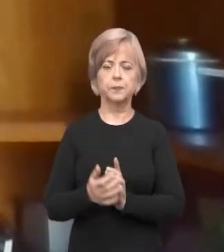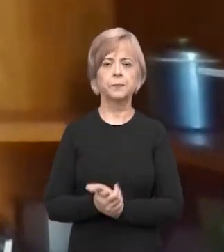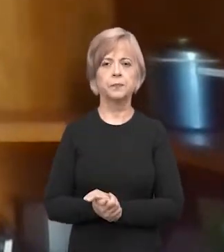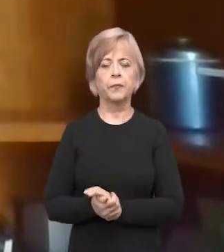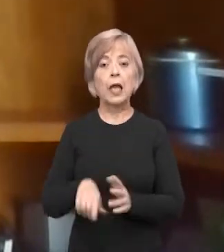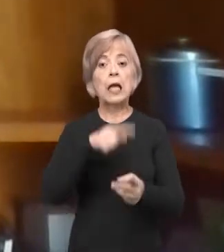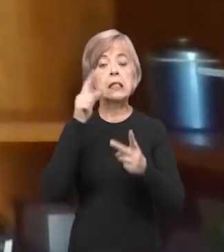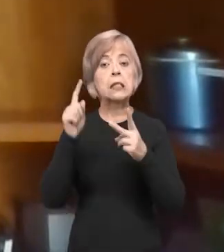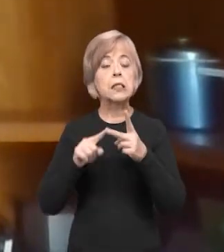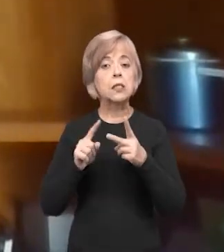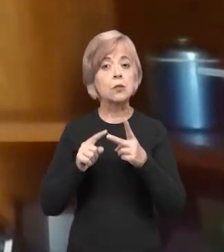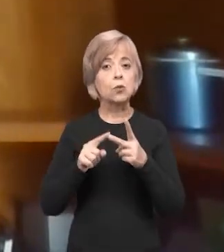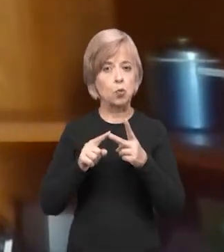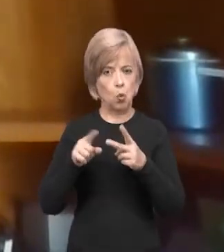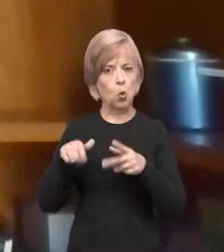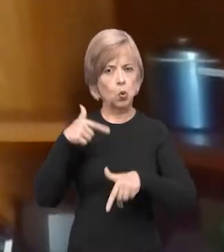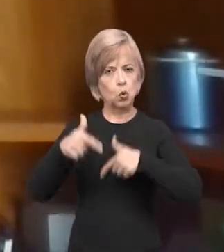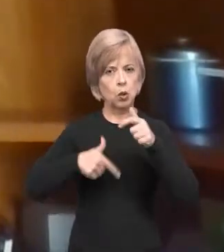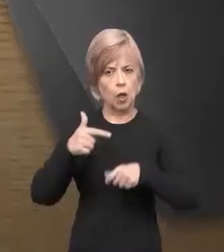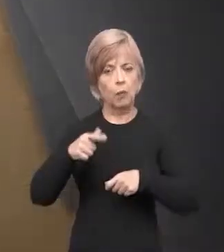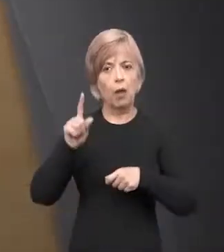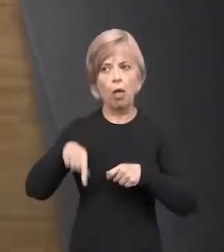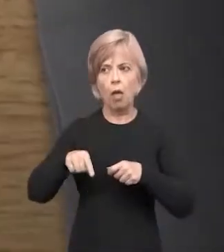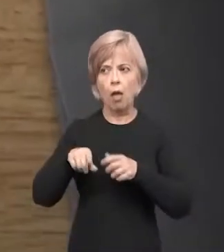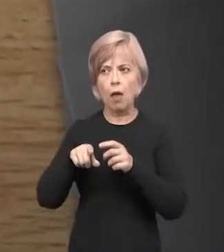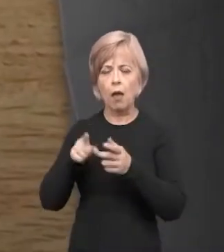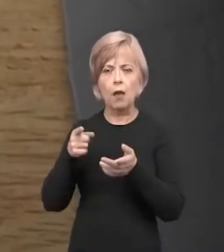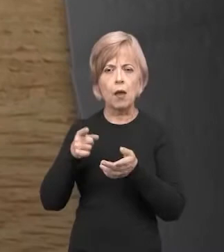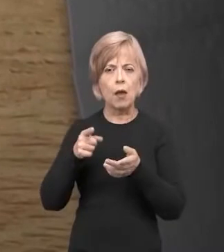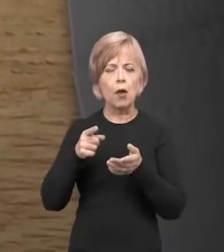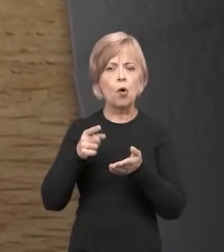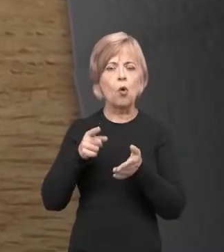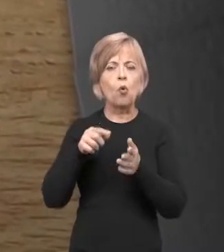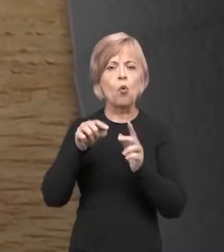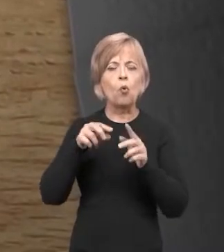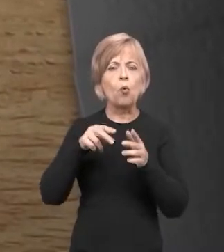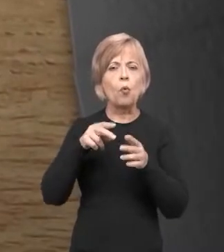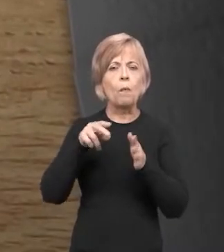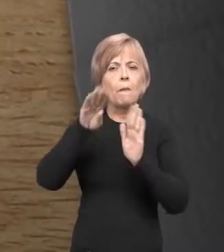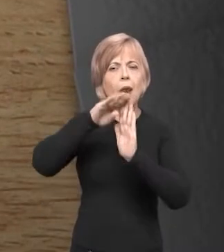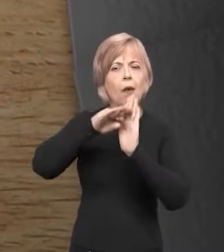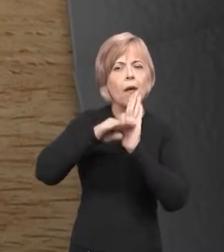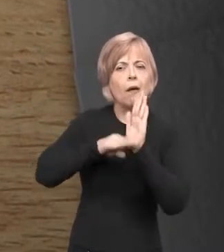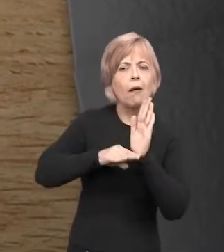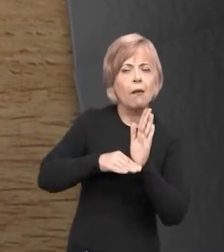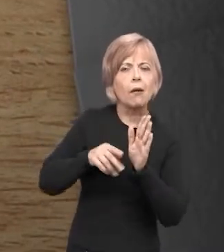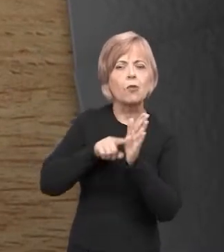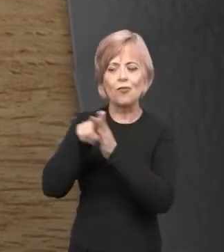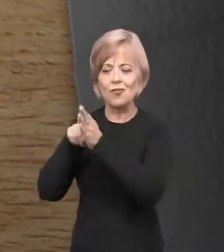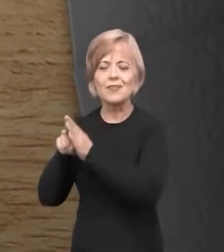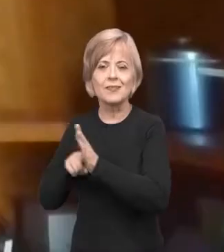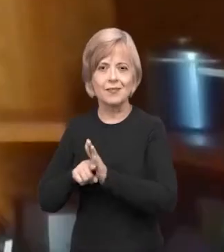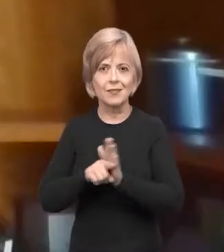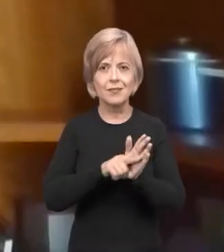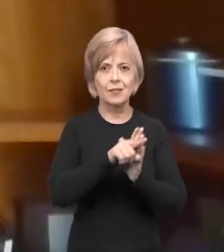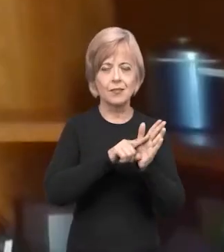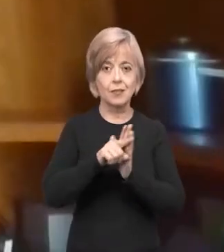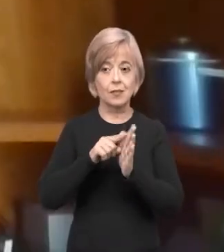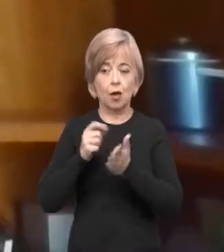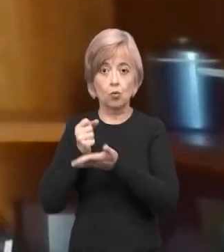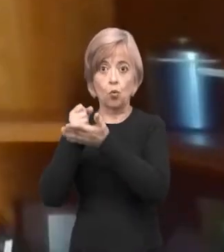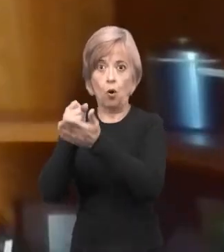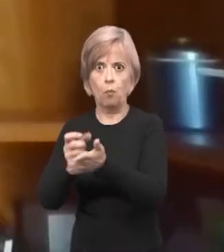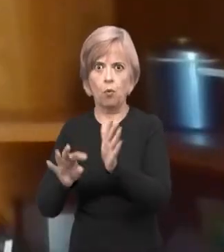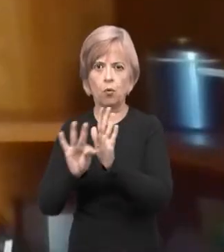segunda iniciativa foi a elaboração de um roteiro de fiscalização junto ao GAT, que é o nosso grupo de apoio técnico, para